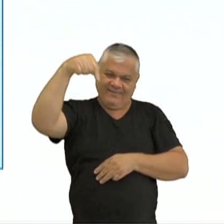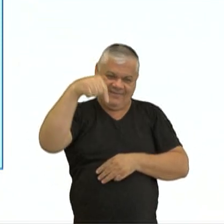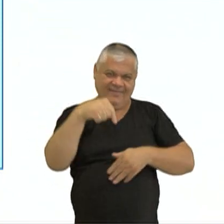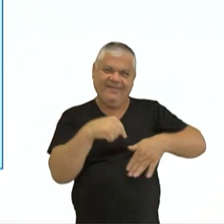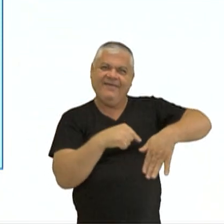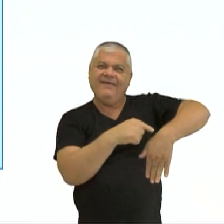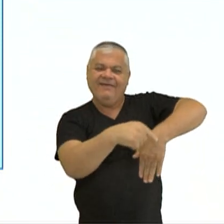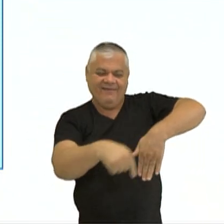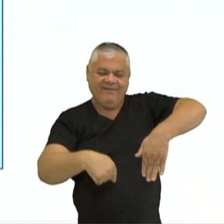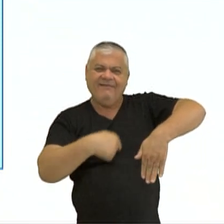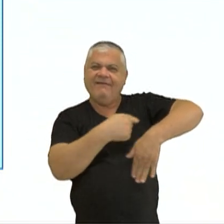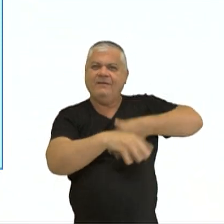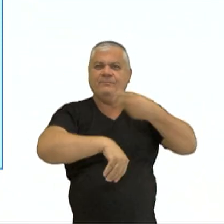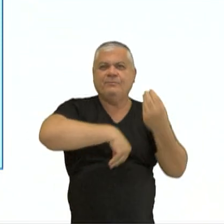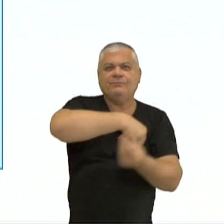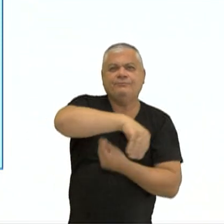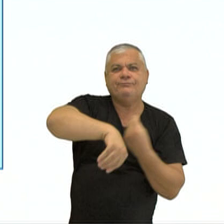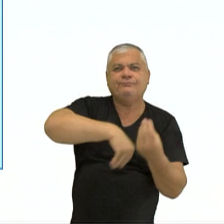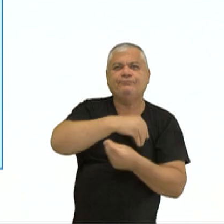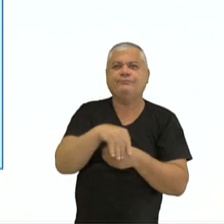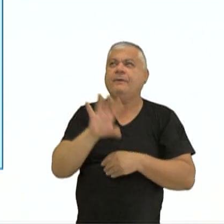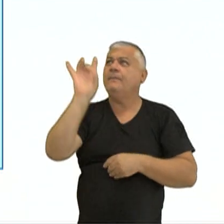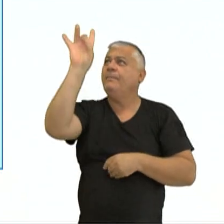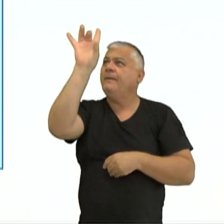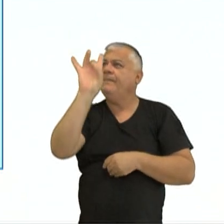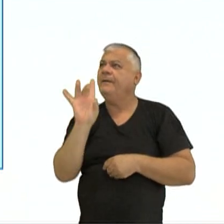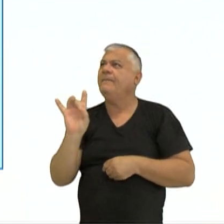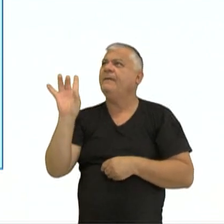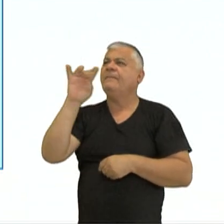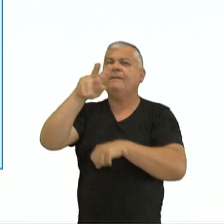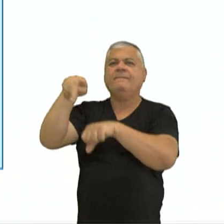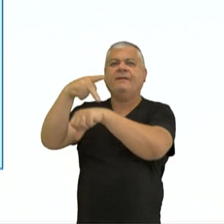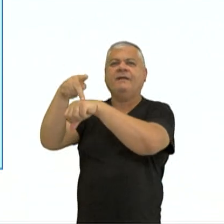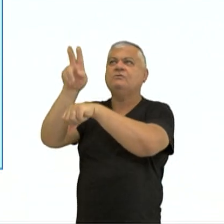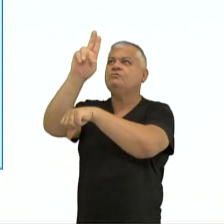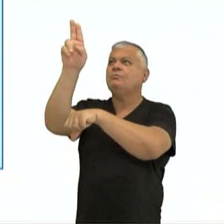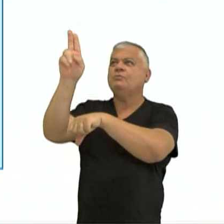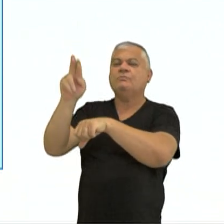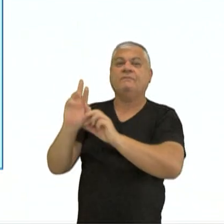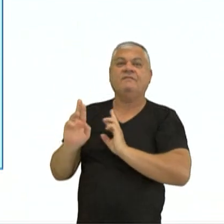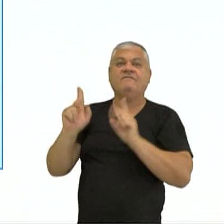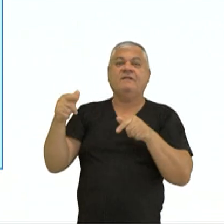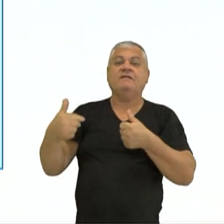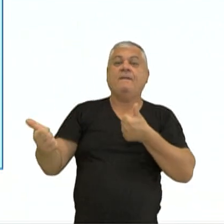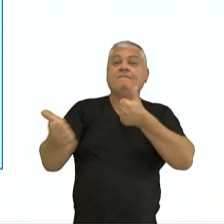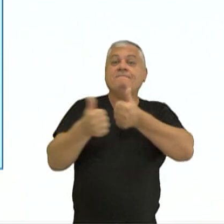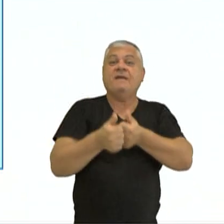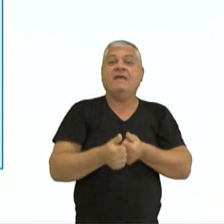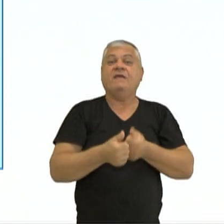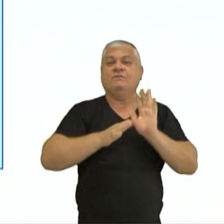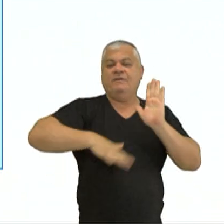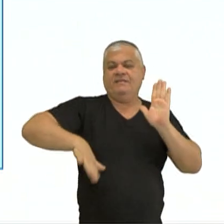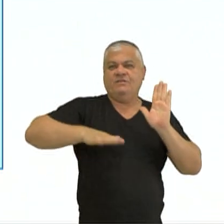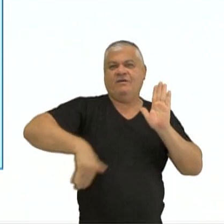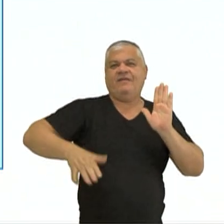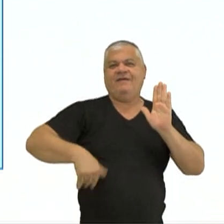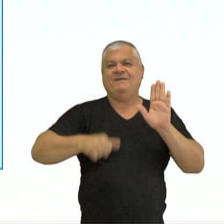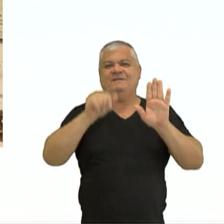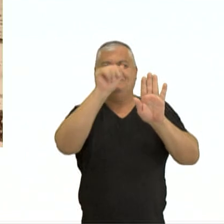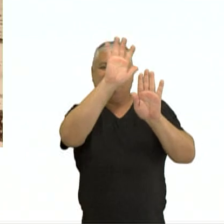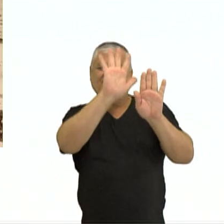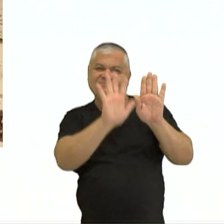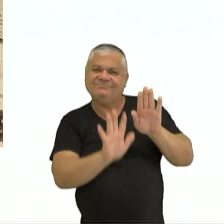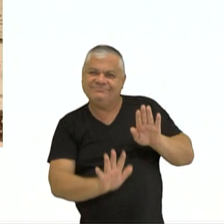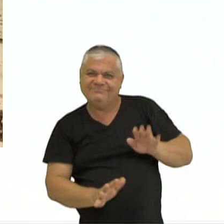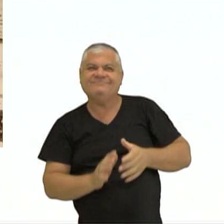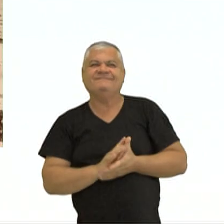Dessas porções do continente para estas partes, para a parte mais litorânea do Brasil, que era a parte inicialmente ocupada